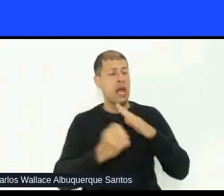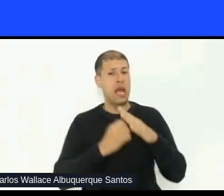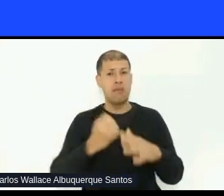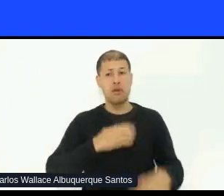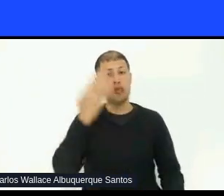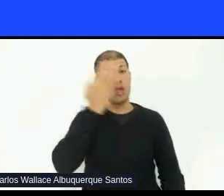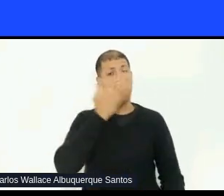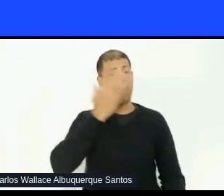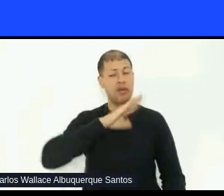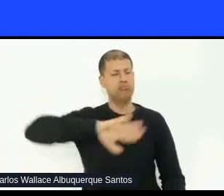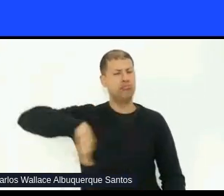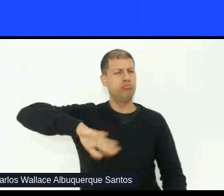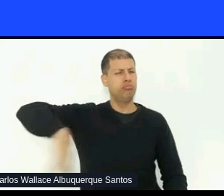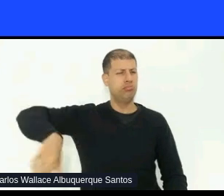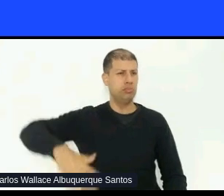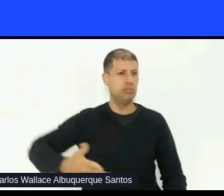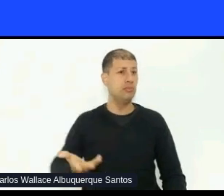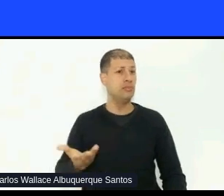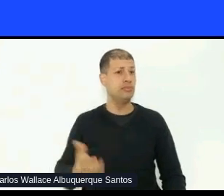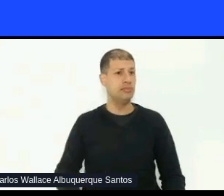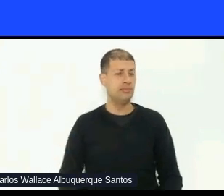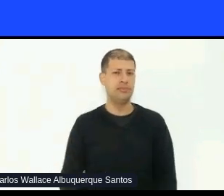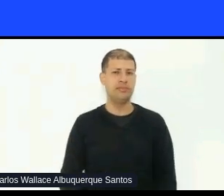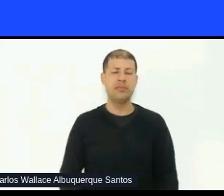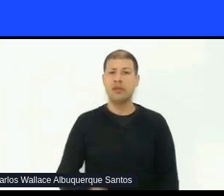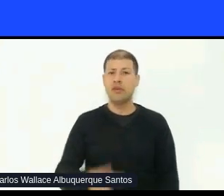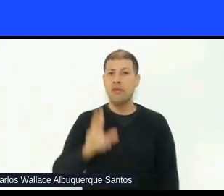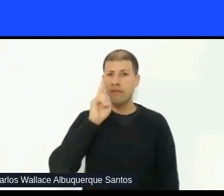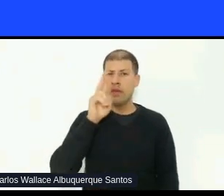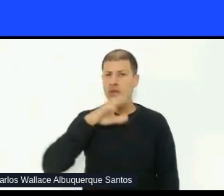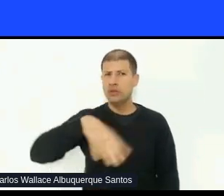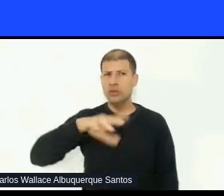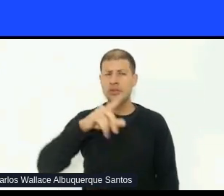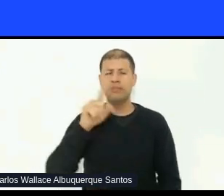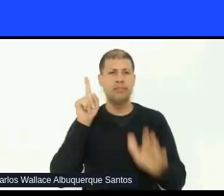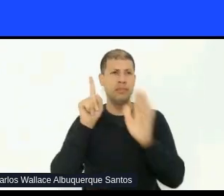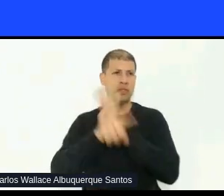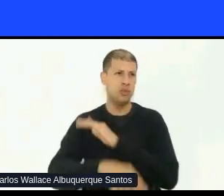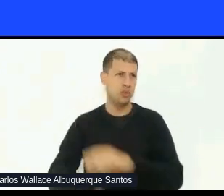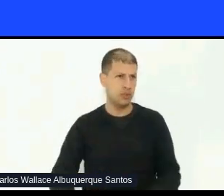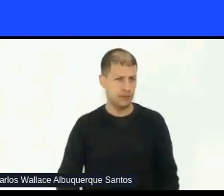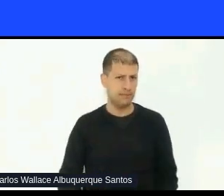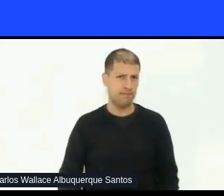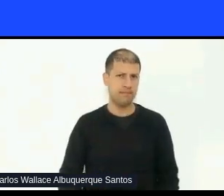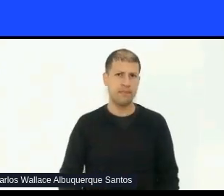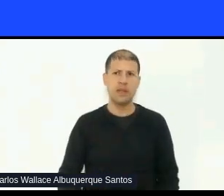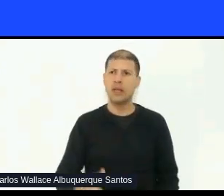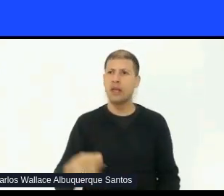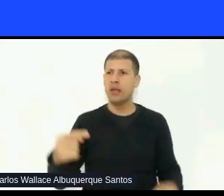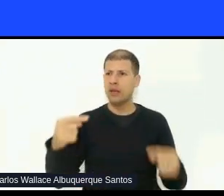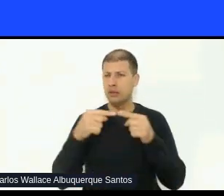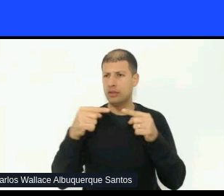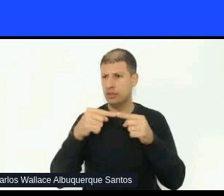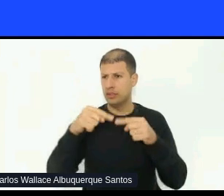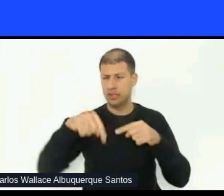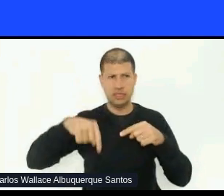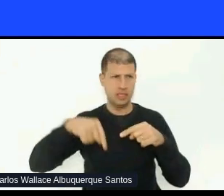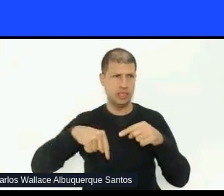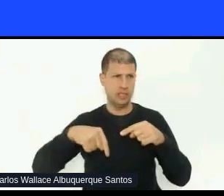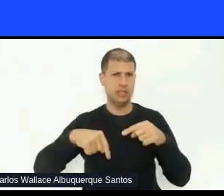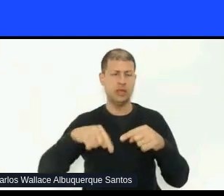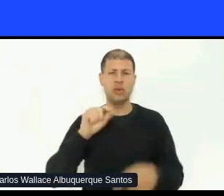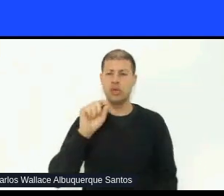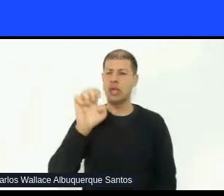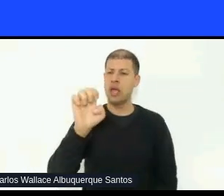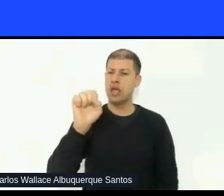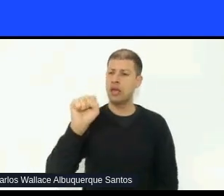né? Dado esse cenário, pessoal, uma pergunta que está muito conectada com o nosso tema, uma questão que está muito conectada com o nosso tema é